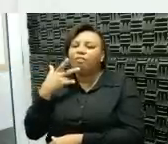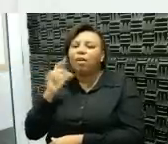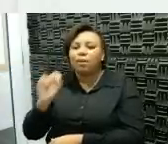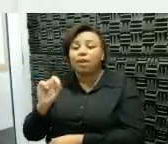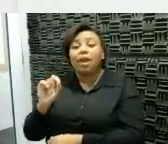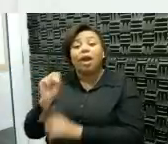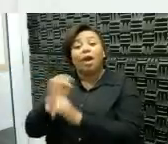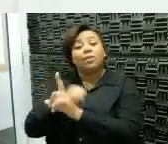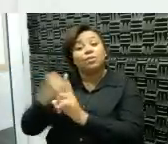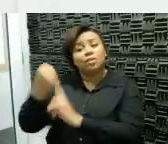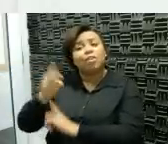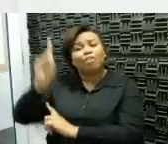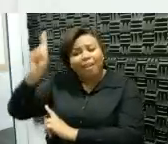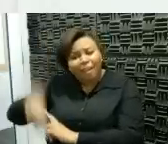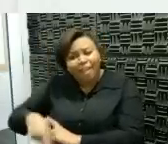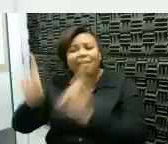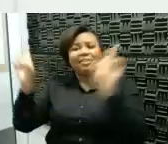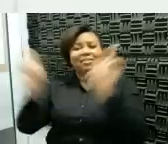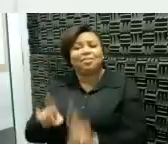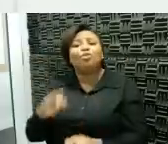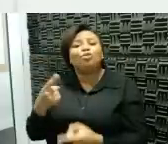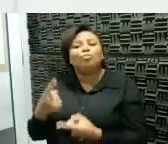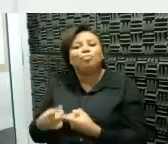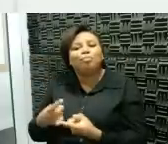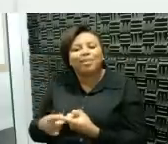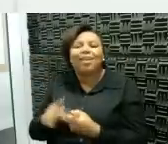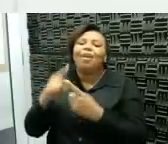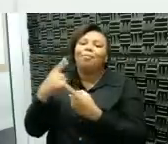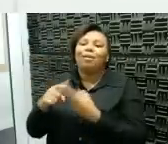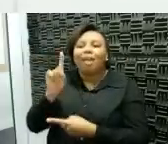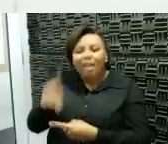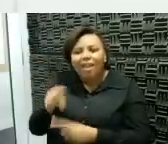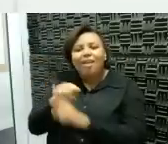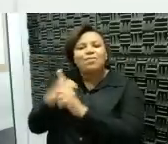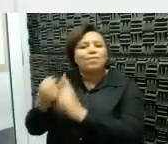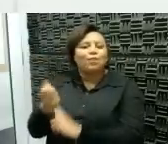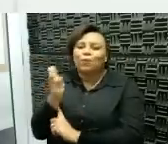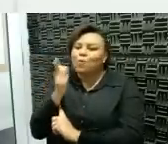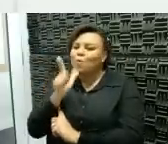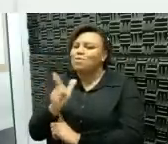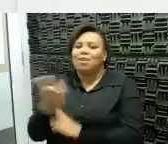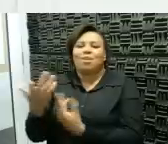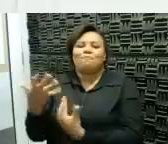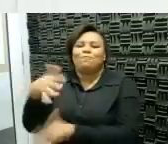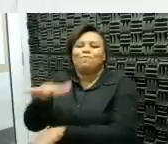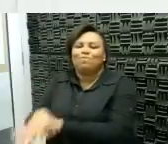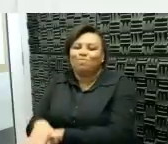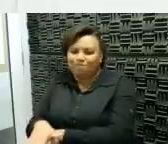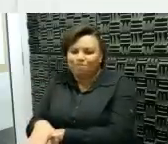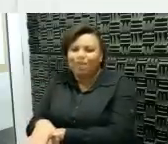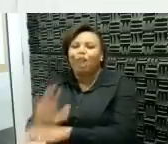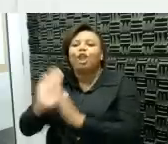Porque é a sociedade que não consegue incluir né todos os tipos de pessoas todas as